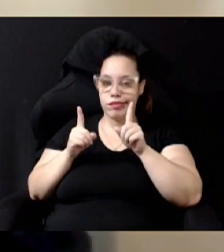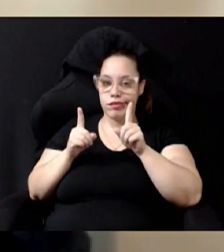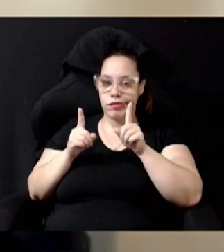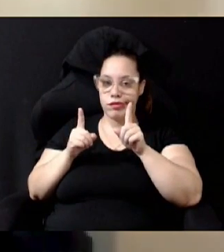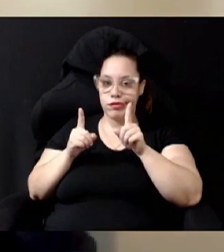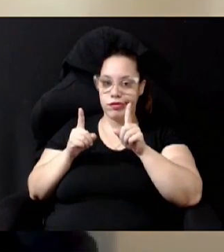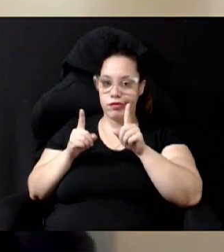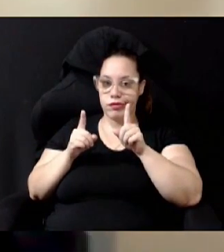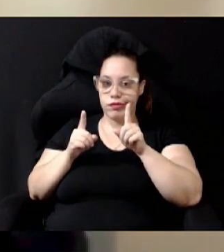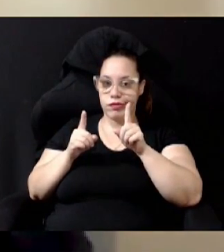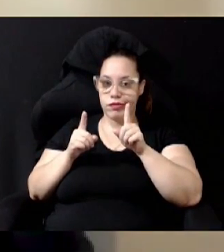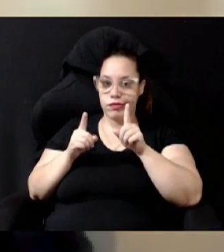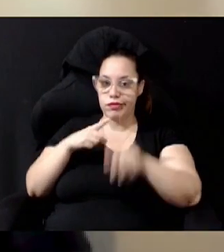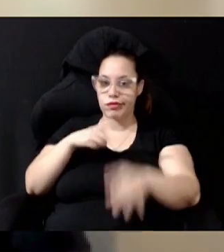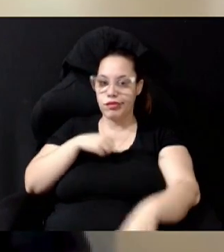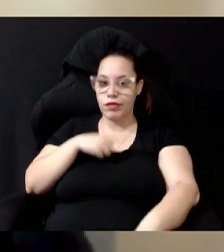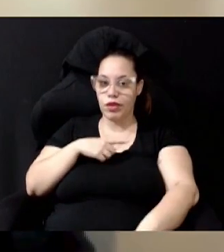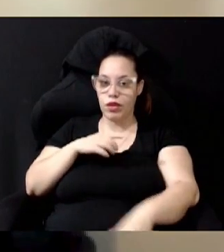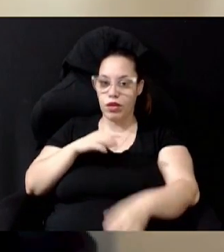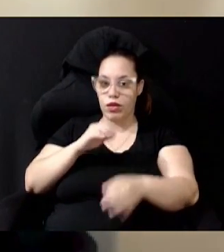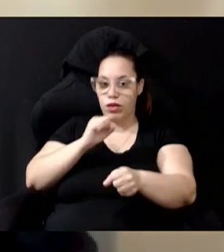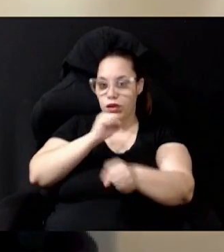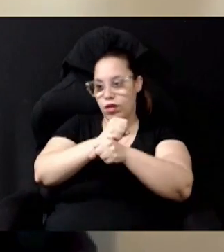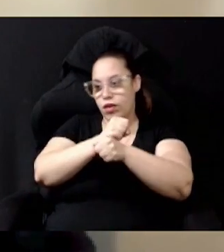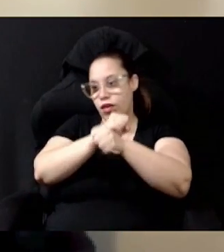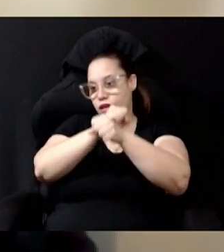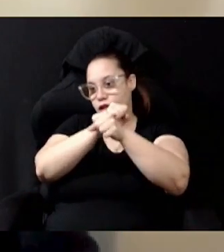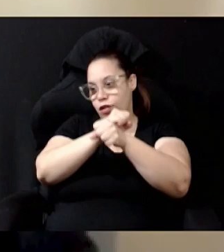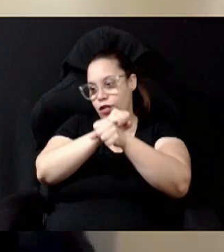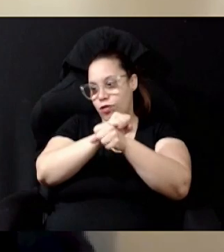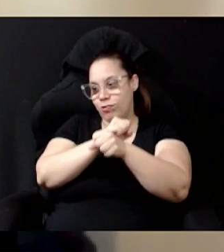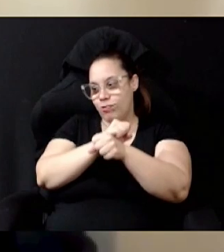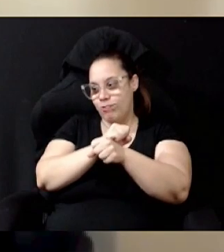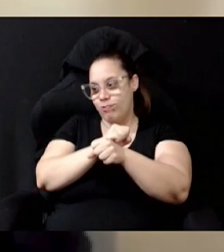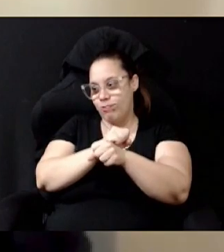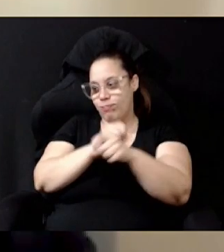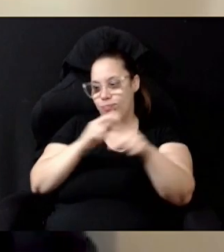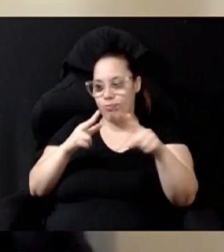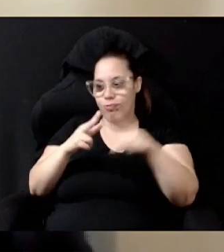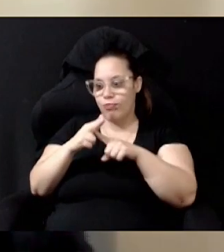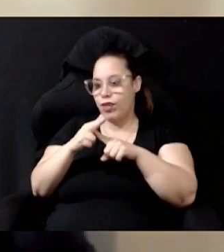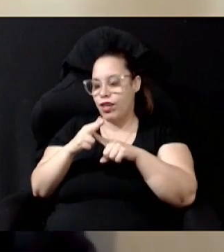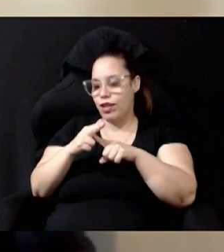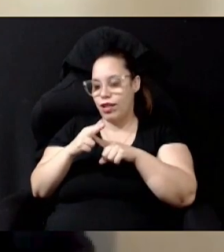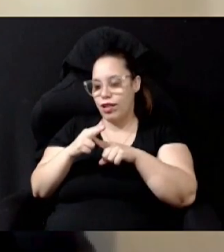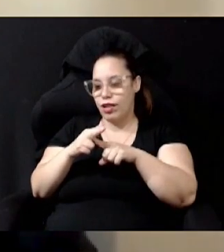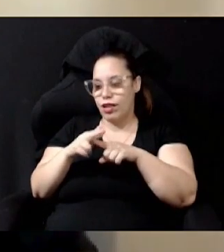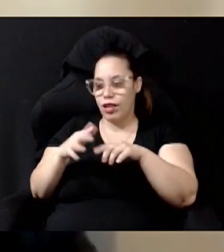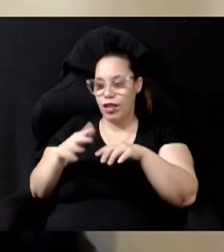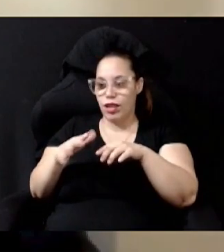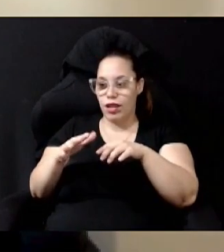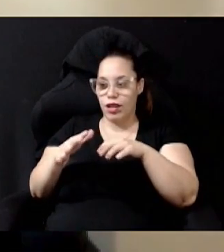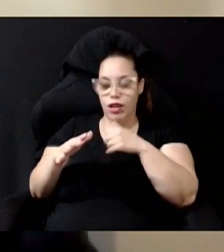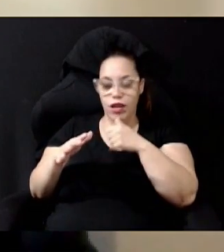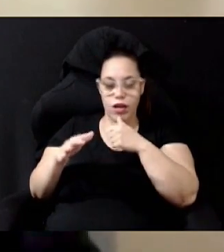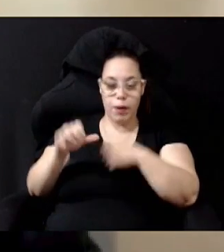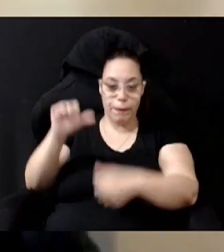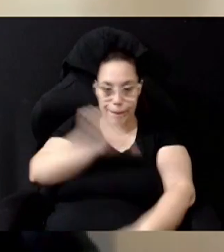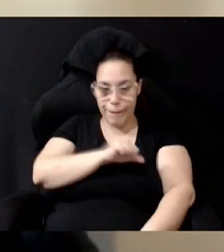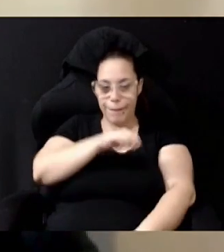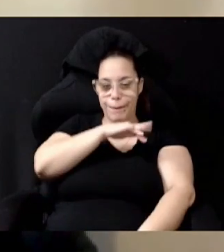tentar estancar a sangria. O que é isso? É tentar paralisar a piora da doença, paralisar a